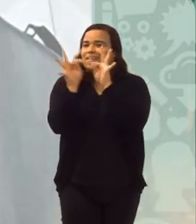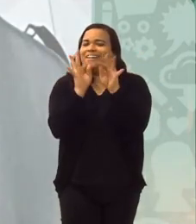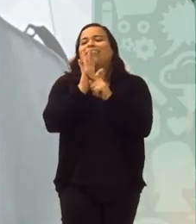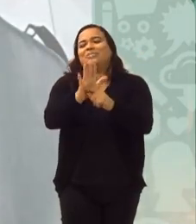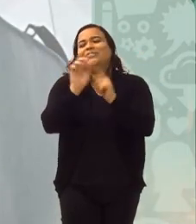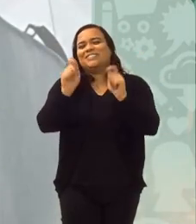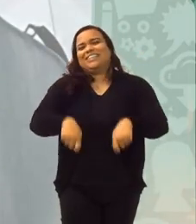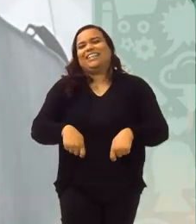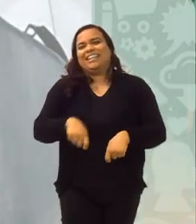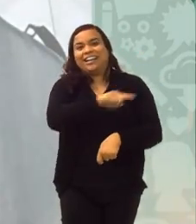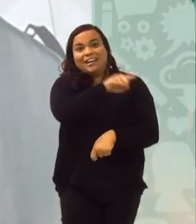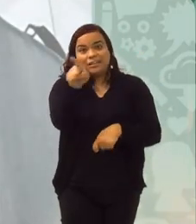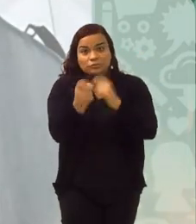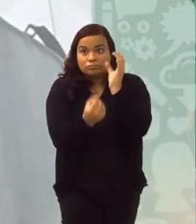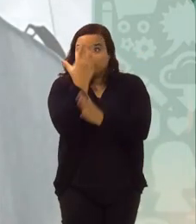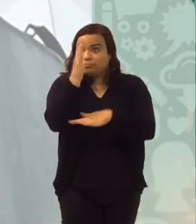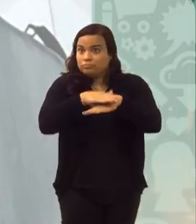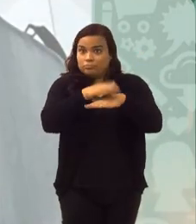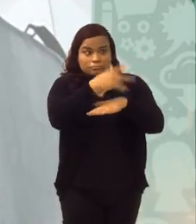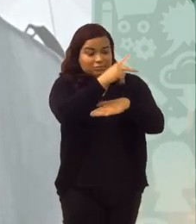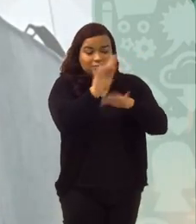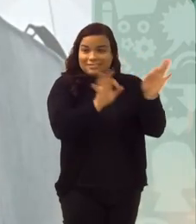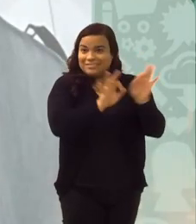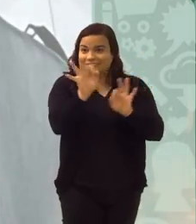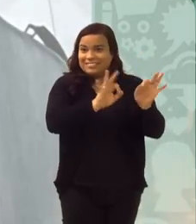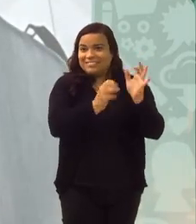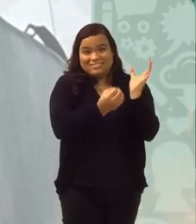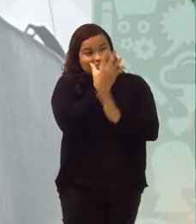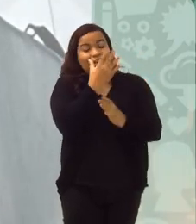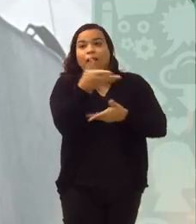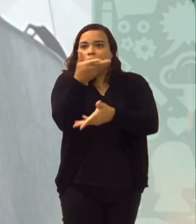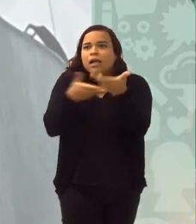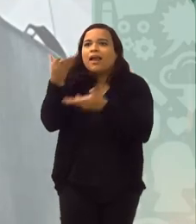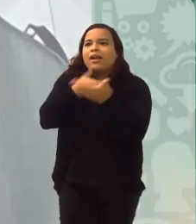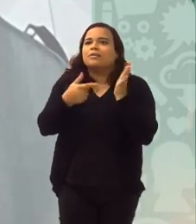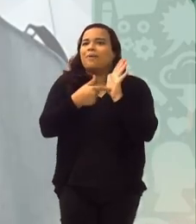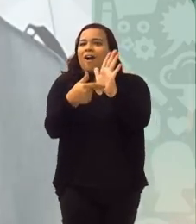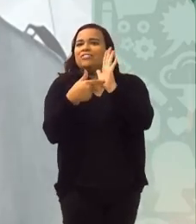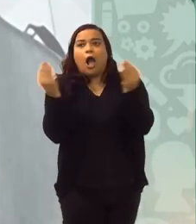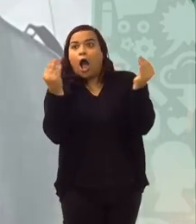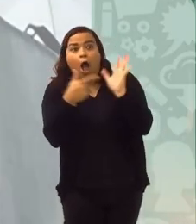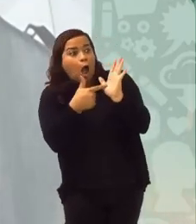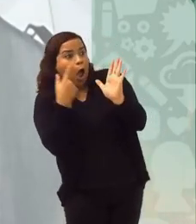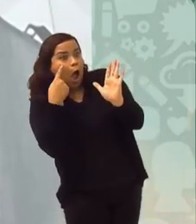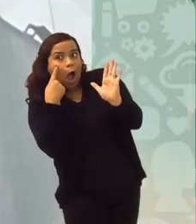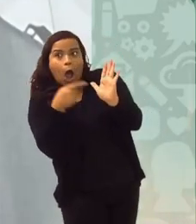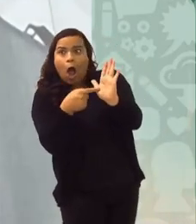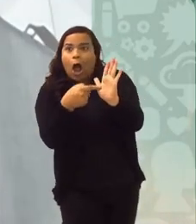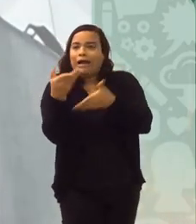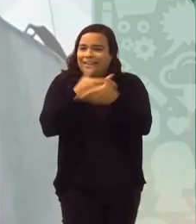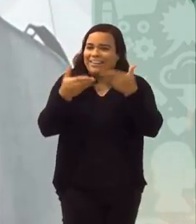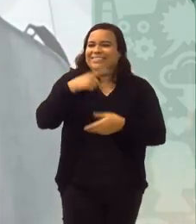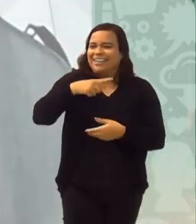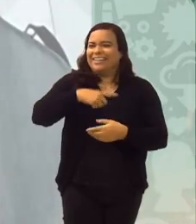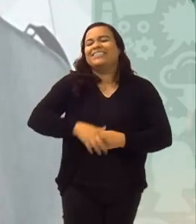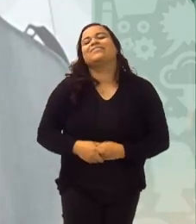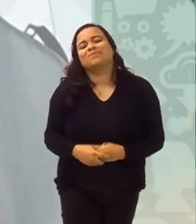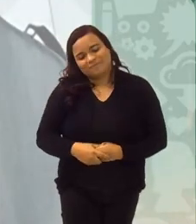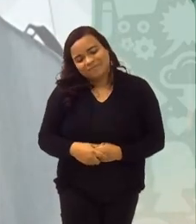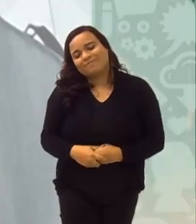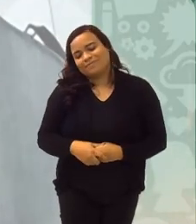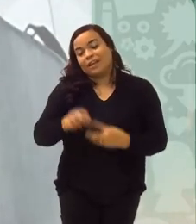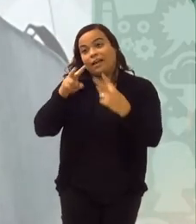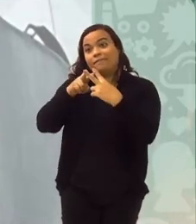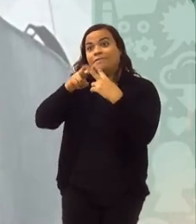né? Também terapeuticamente artístico, né? Que eles construíam os próprios instrumentos e eles iam interagindo